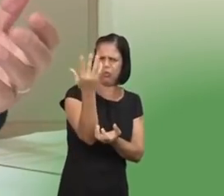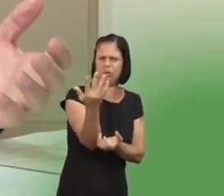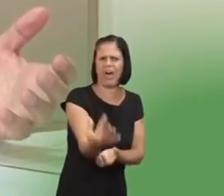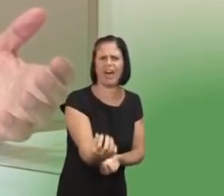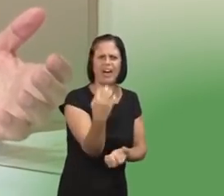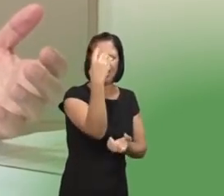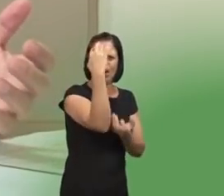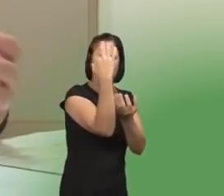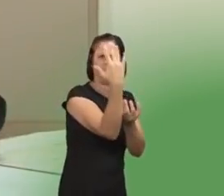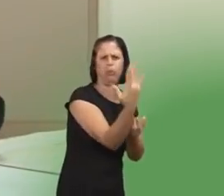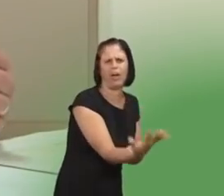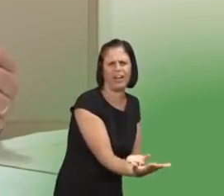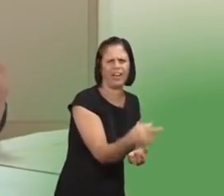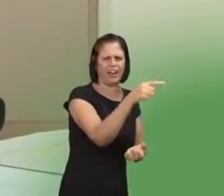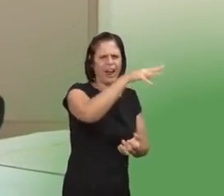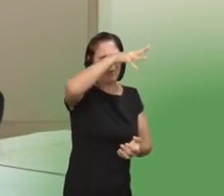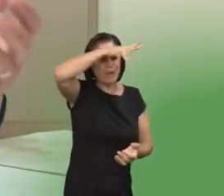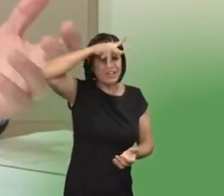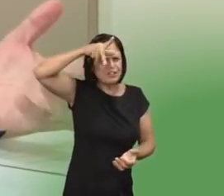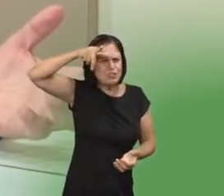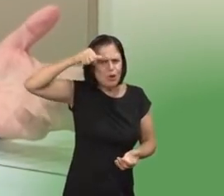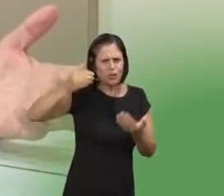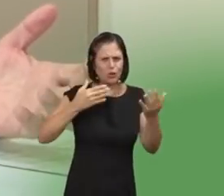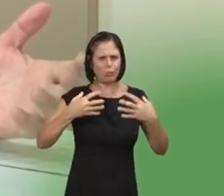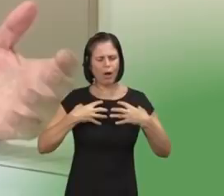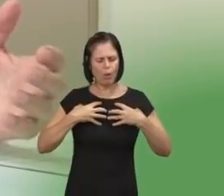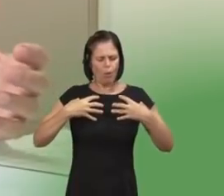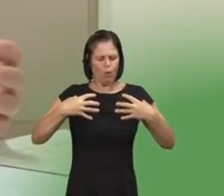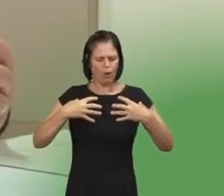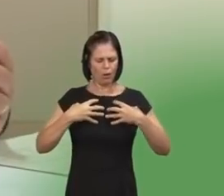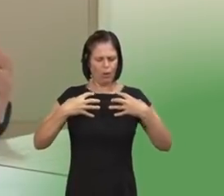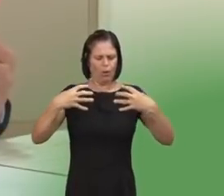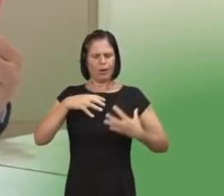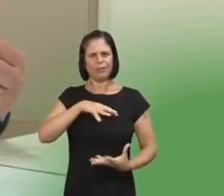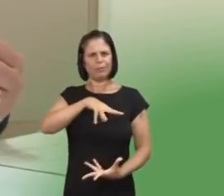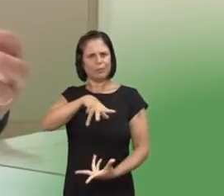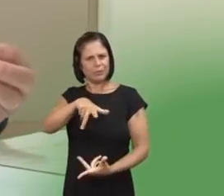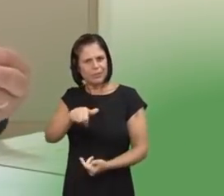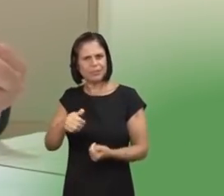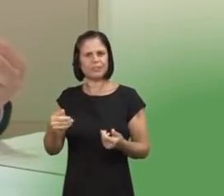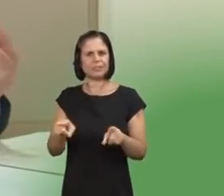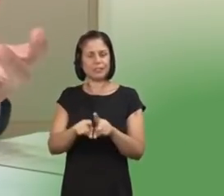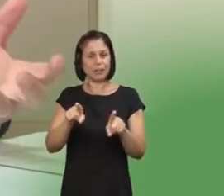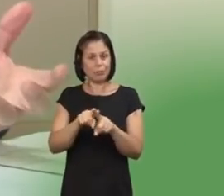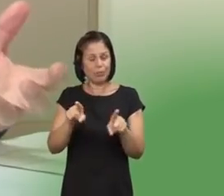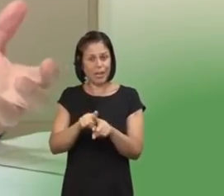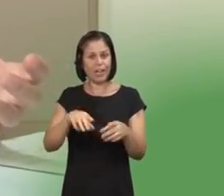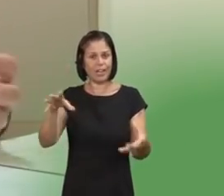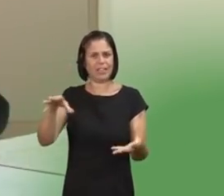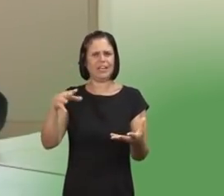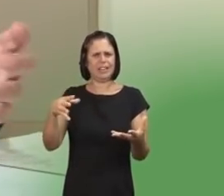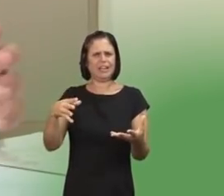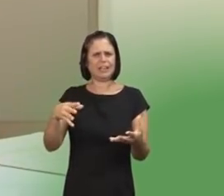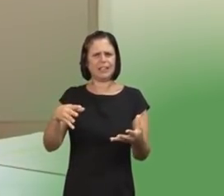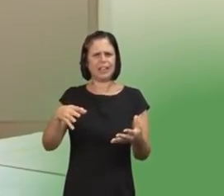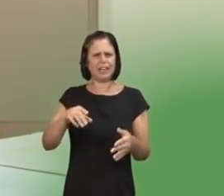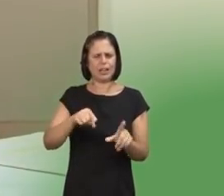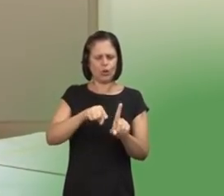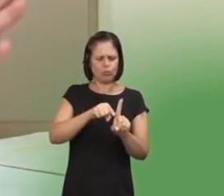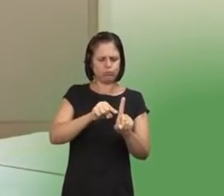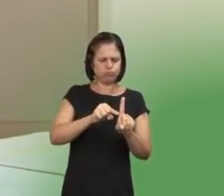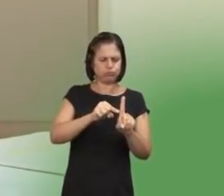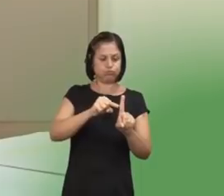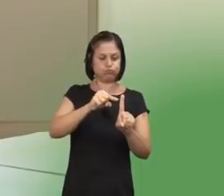a preocupação com a Amazônia como pulmão do mundo e o aquecimento global, esses assuntos que